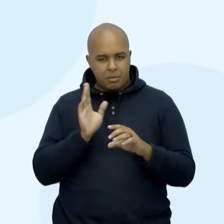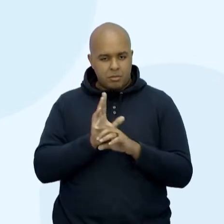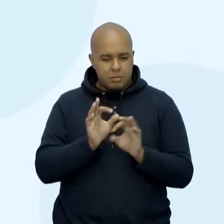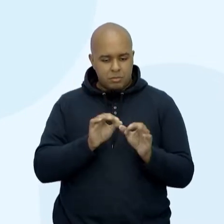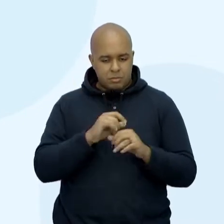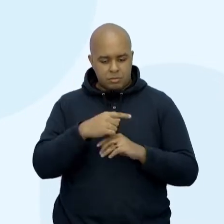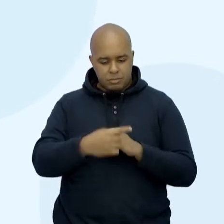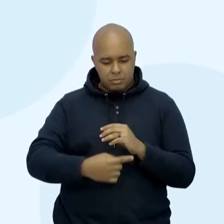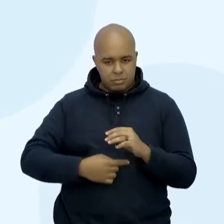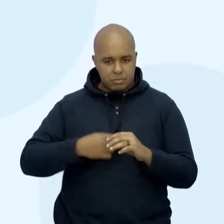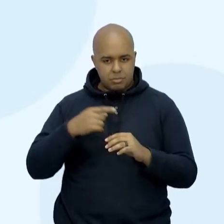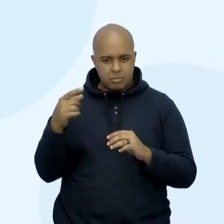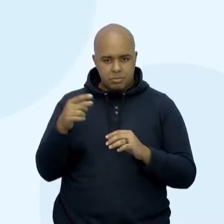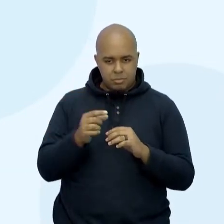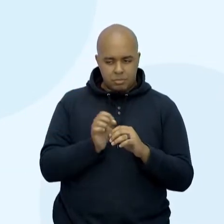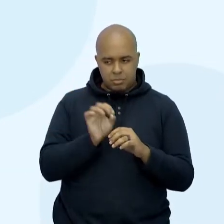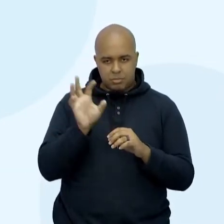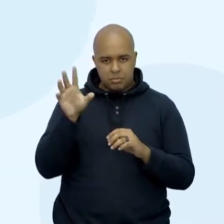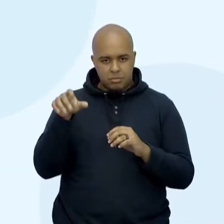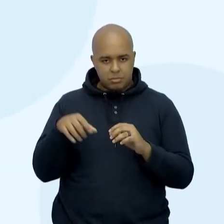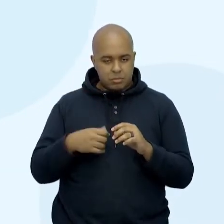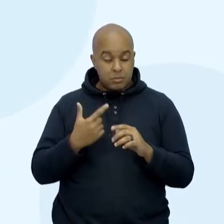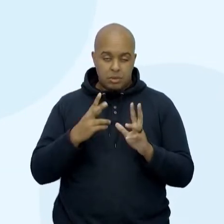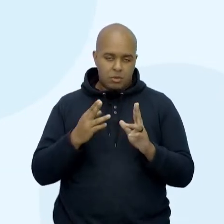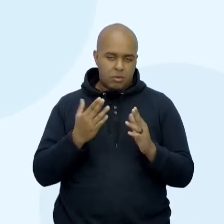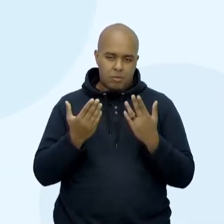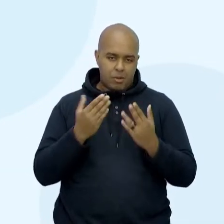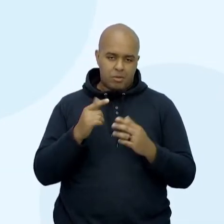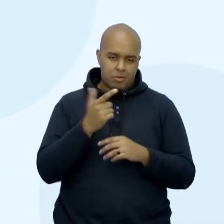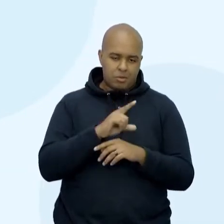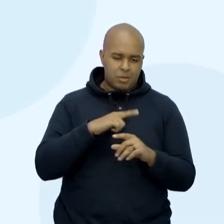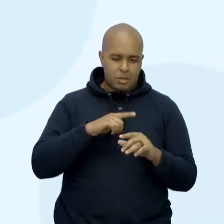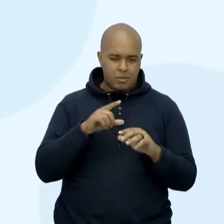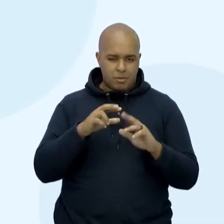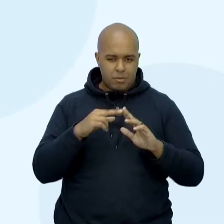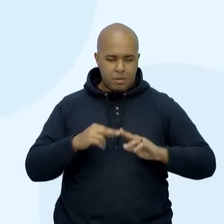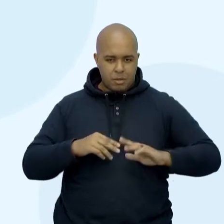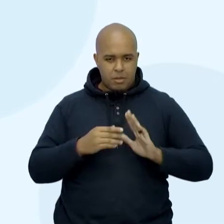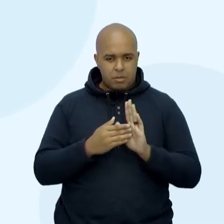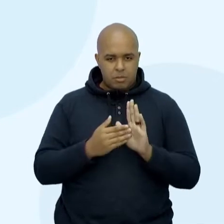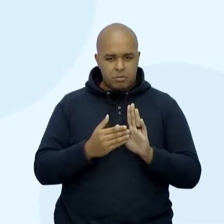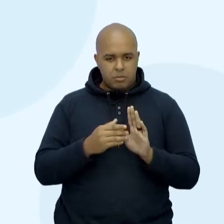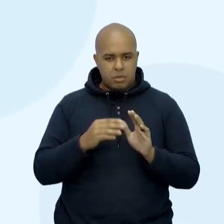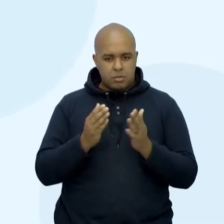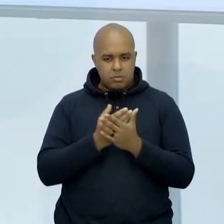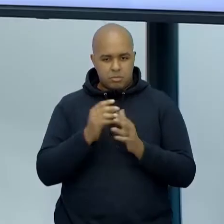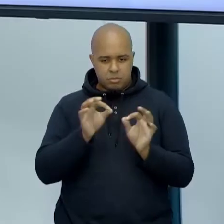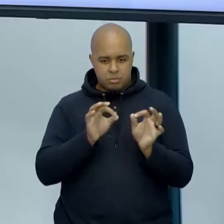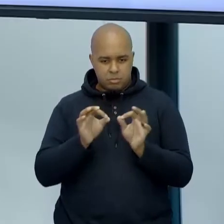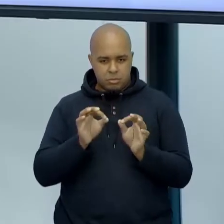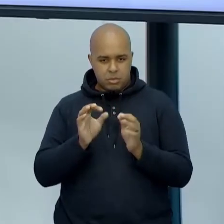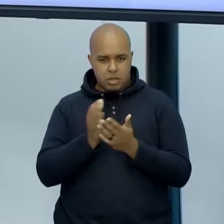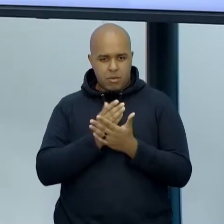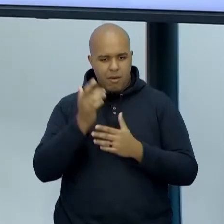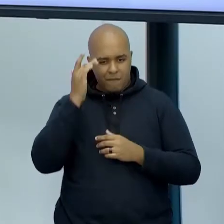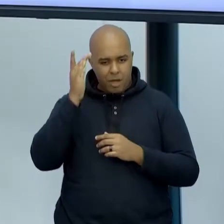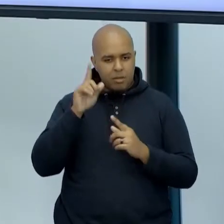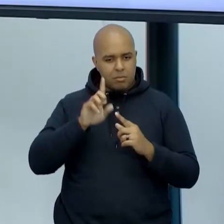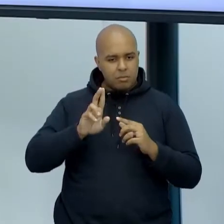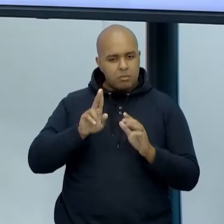elétron ficar indo e voltando aí nas órbitas que outros, né? A gente vai chamar os elementos que têm mais